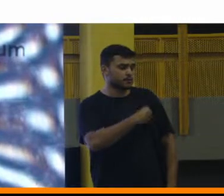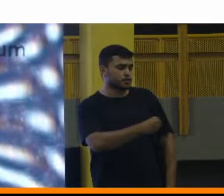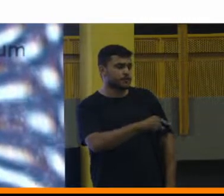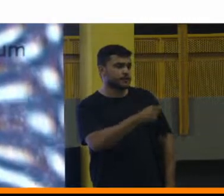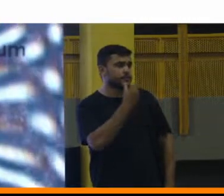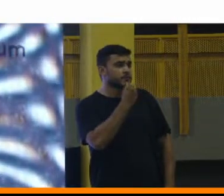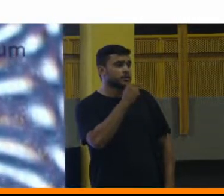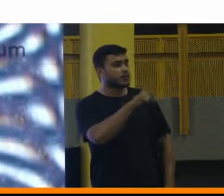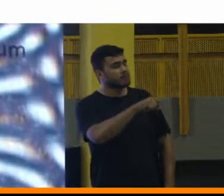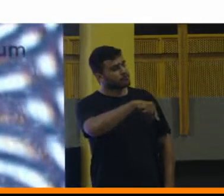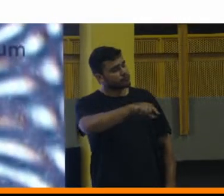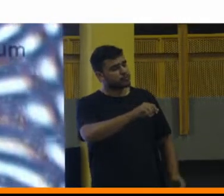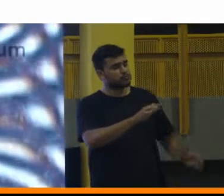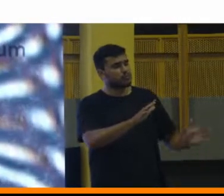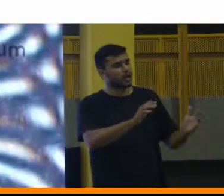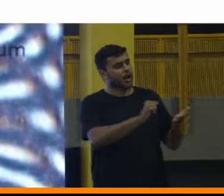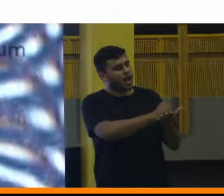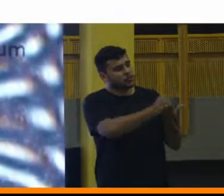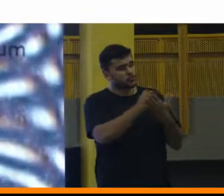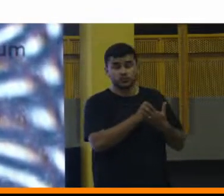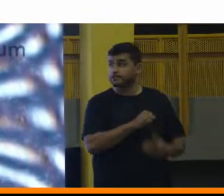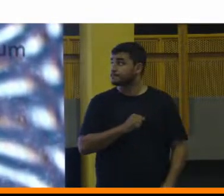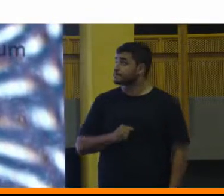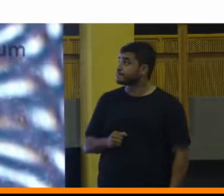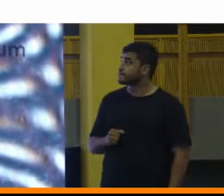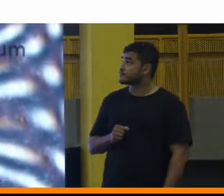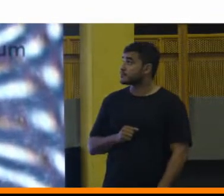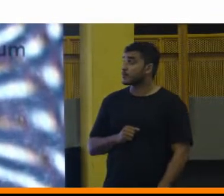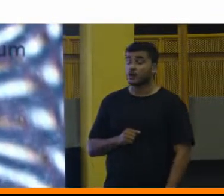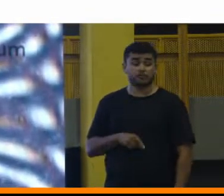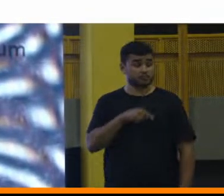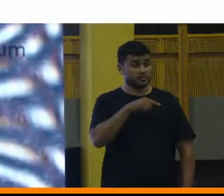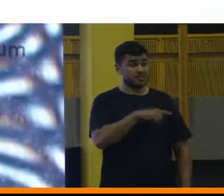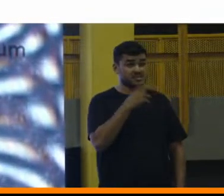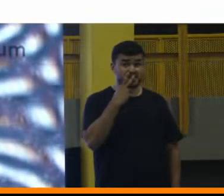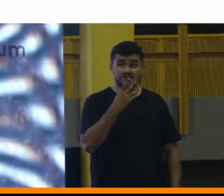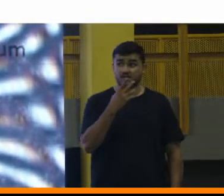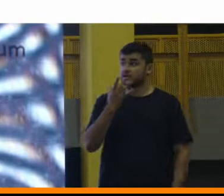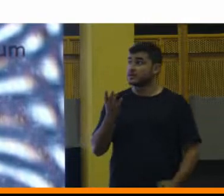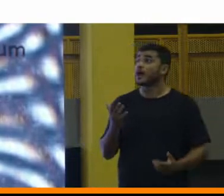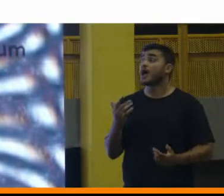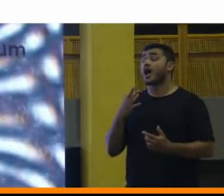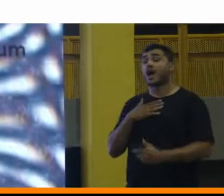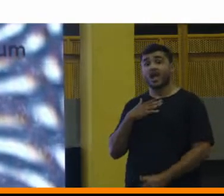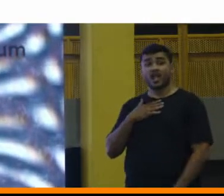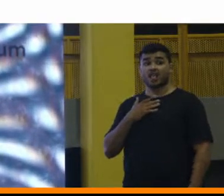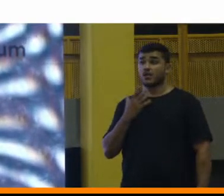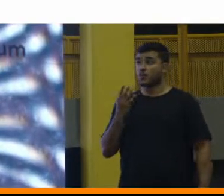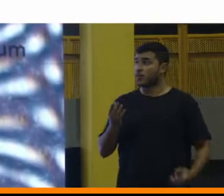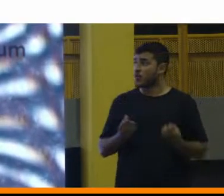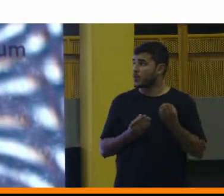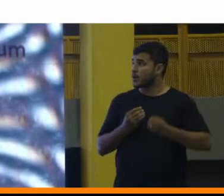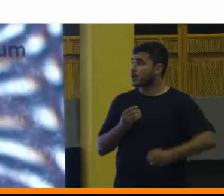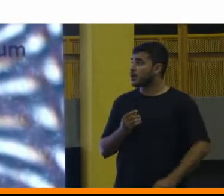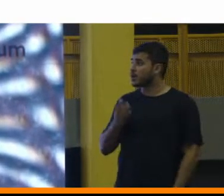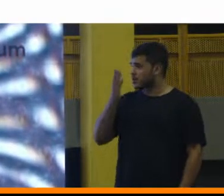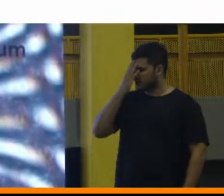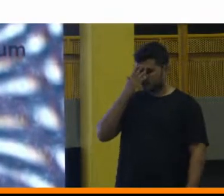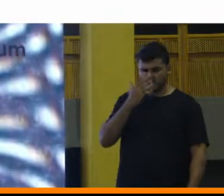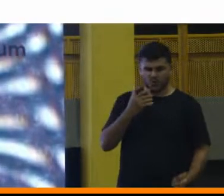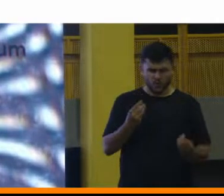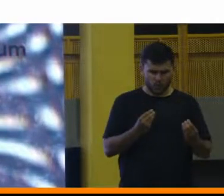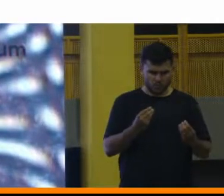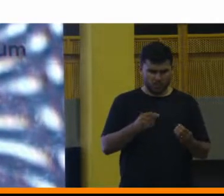lugar. Para escapar da tarefa, o filho disse ter aprendido na escola que não pode puxar